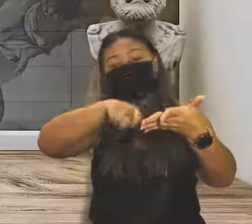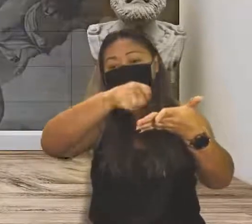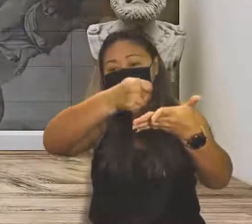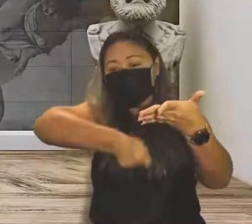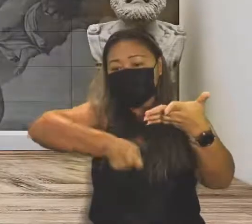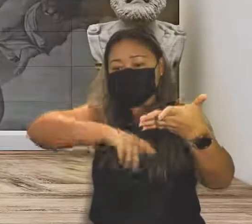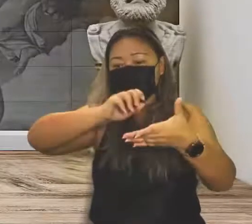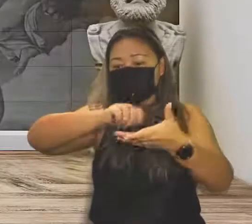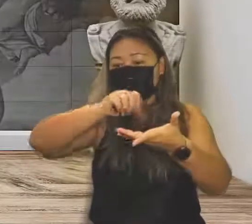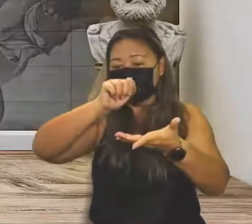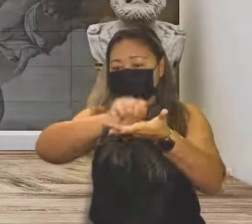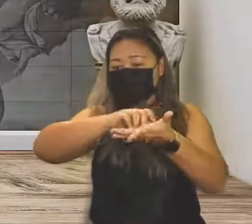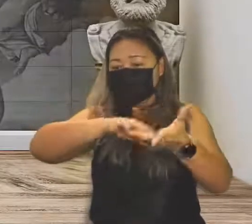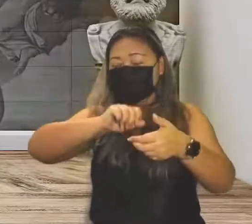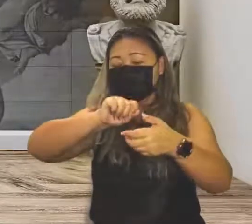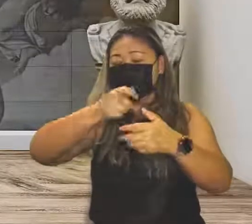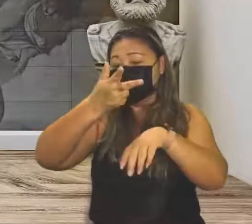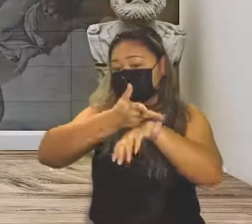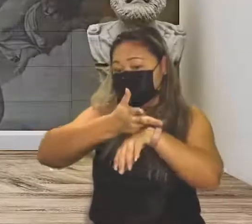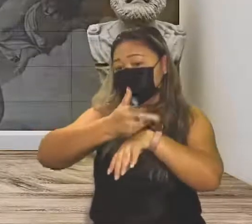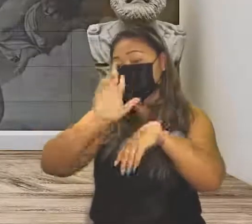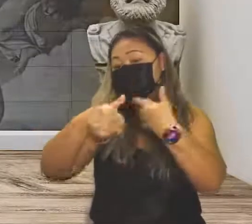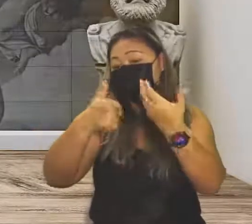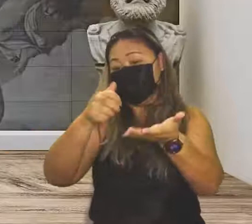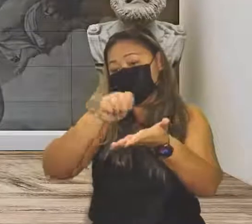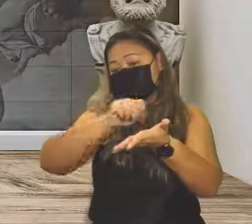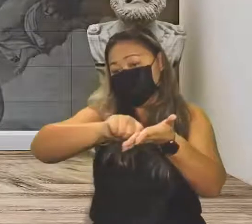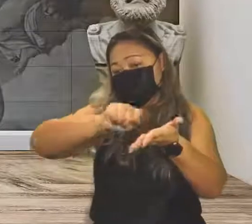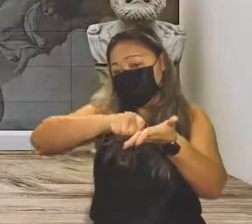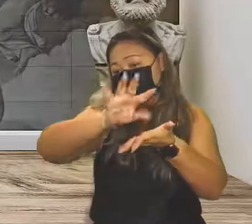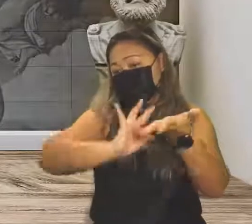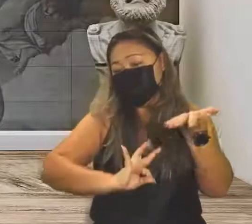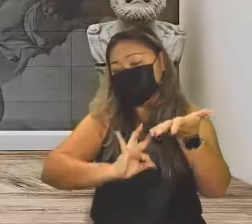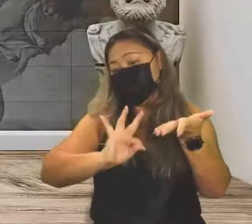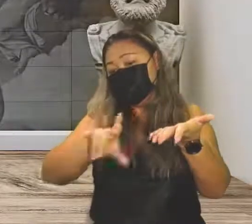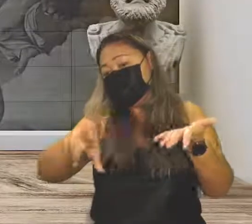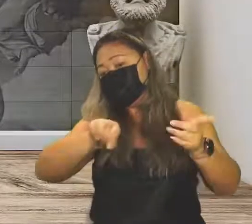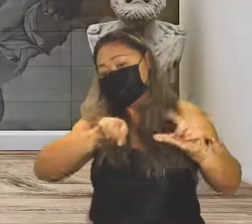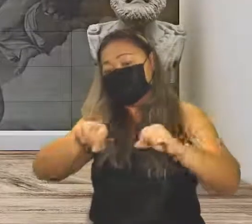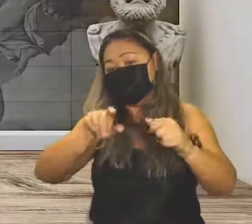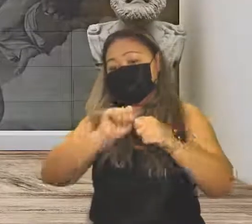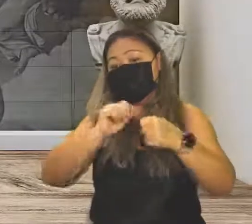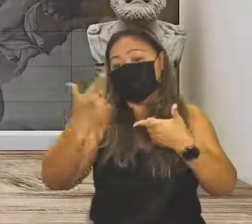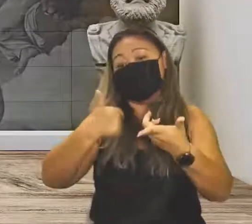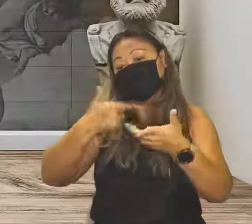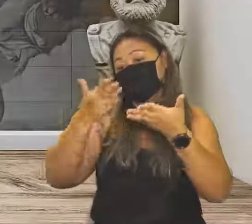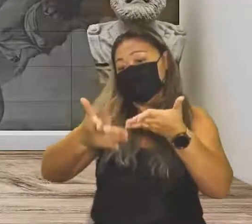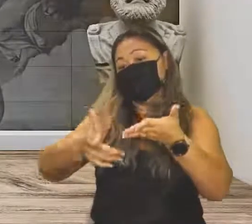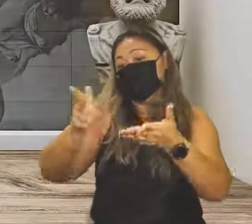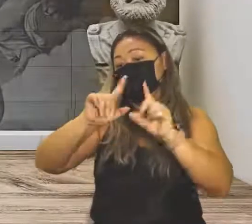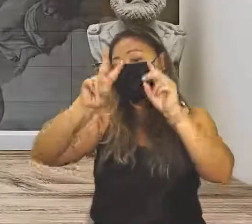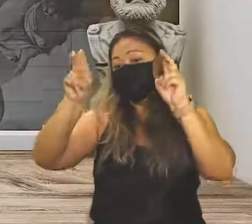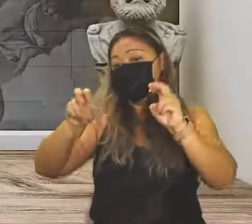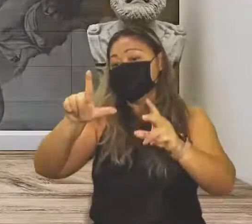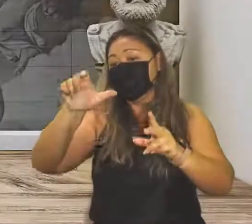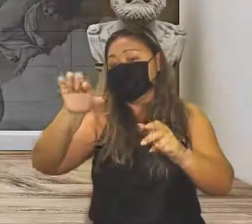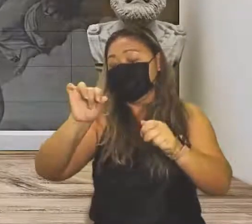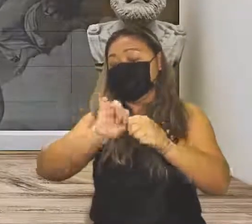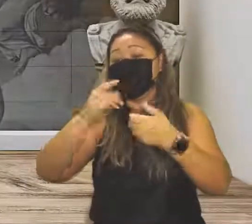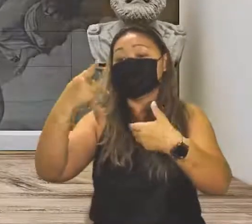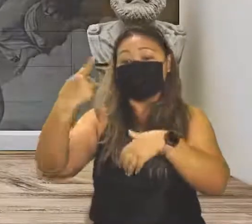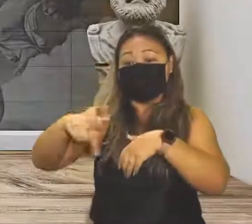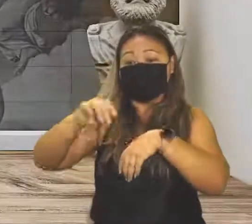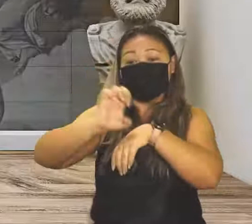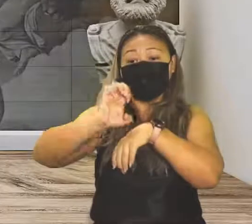do Extra Classe, o vídeo e um texto, quem optar, sobre as lendas, né, a mitologia do nosso estado de